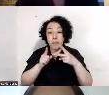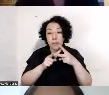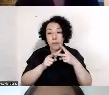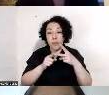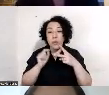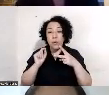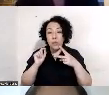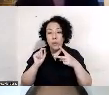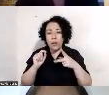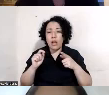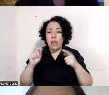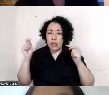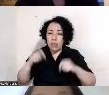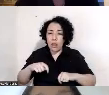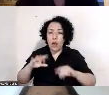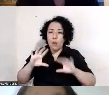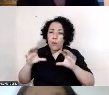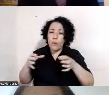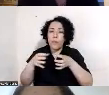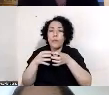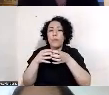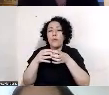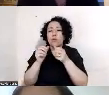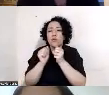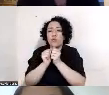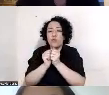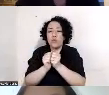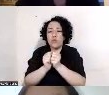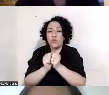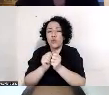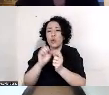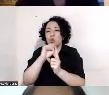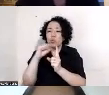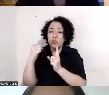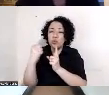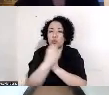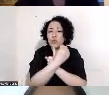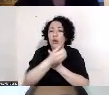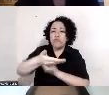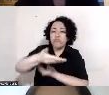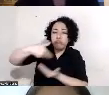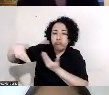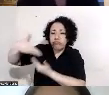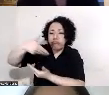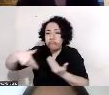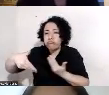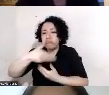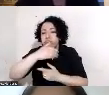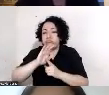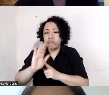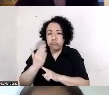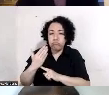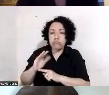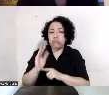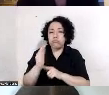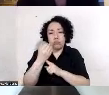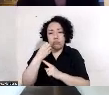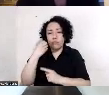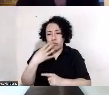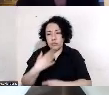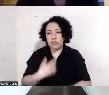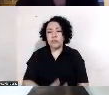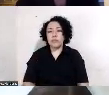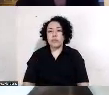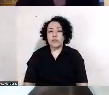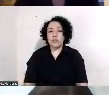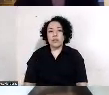estar envolvidos em clubes ou outras atividades sociais que os ajudassem a interagir com outras pessoas. And